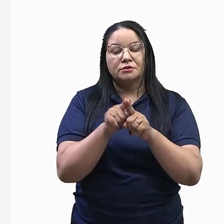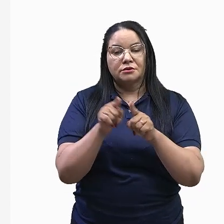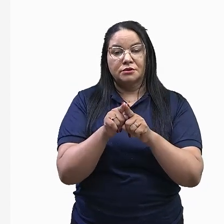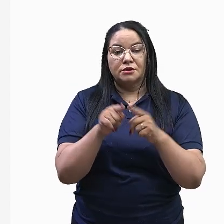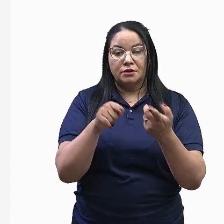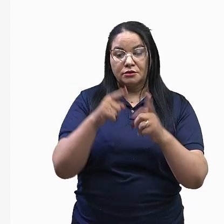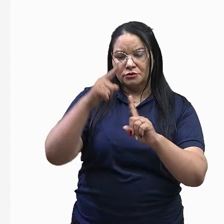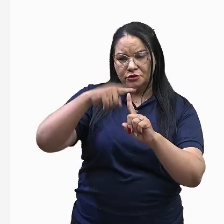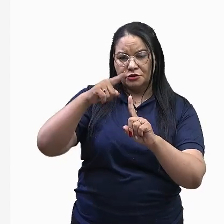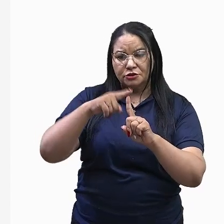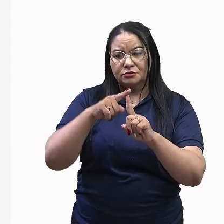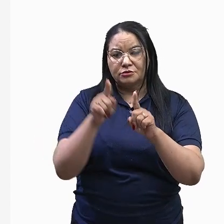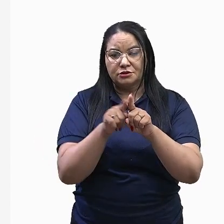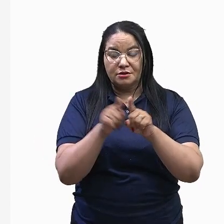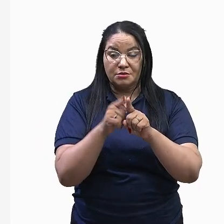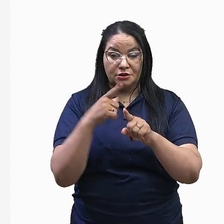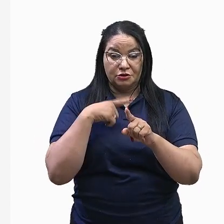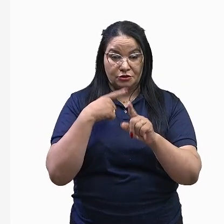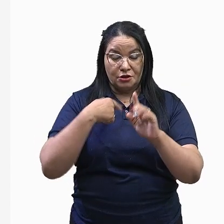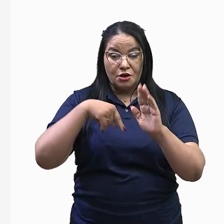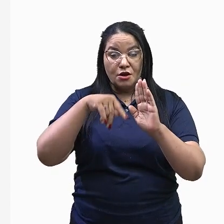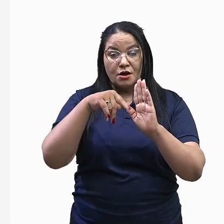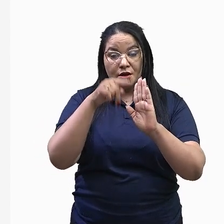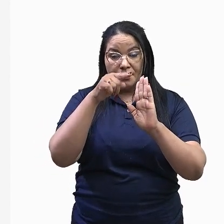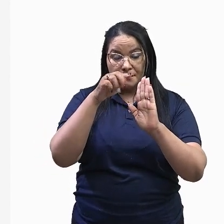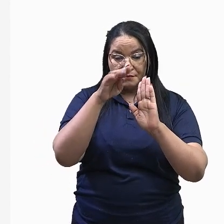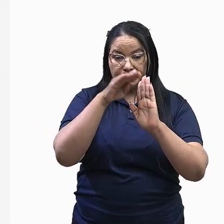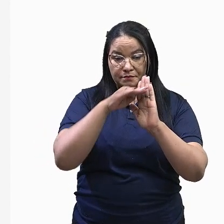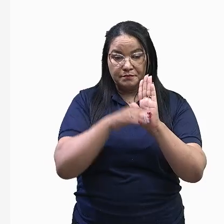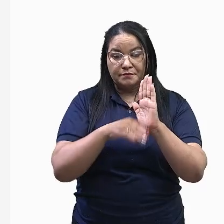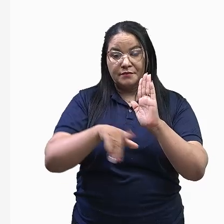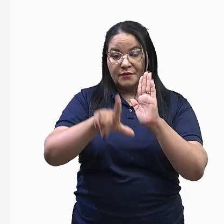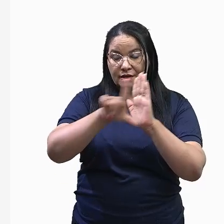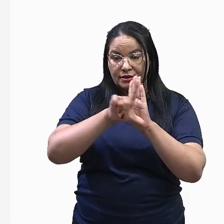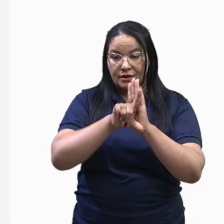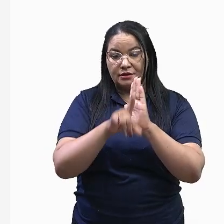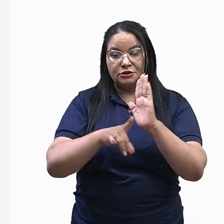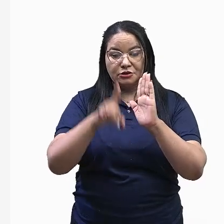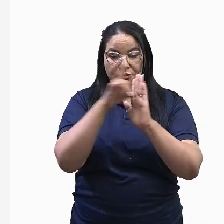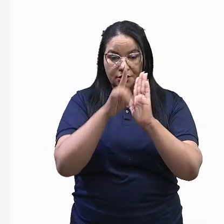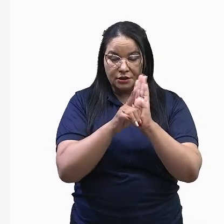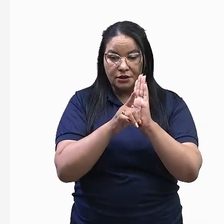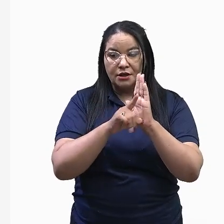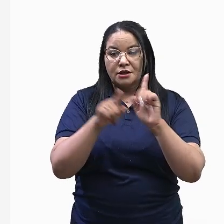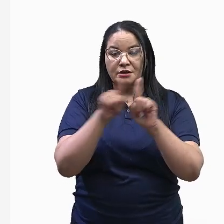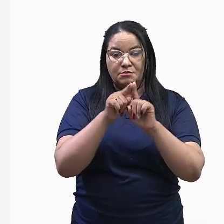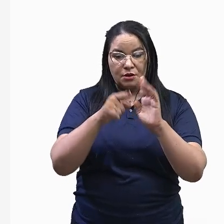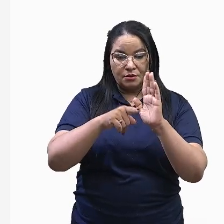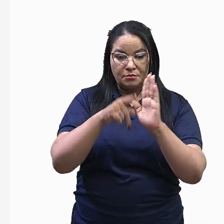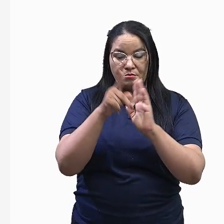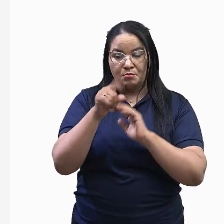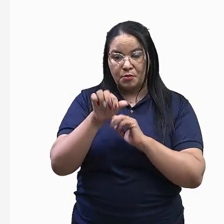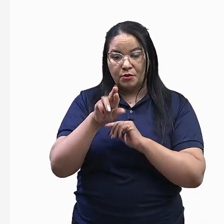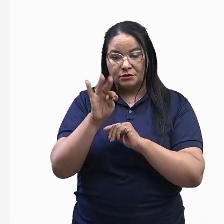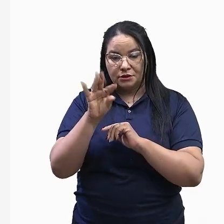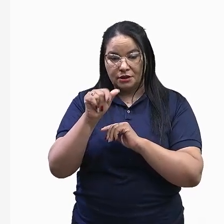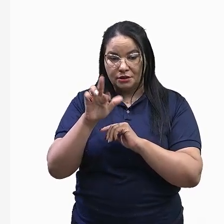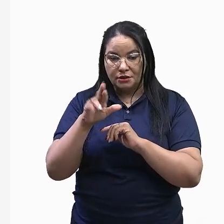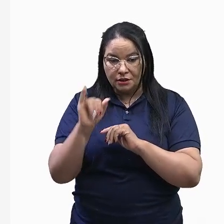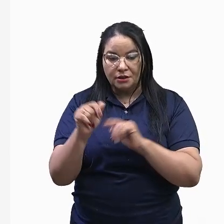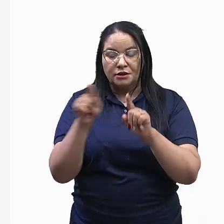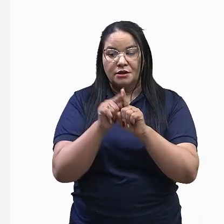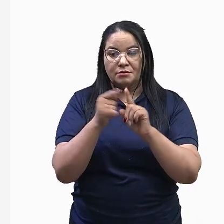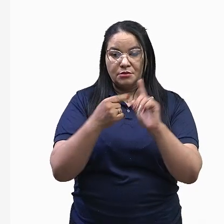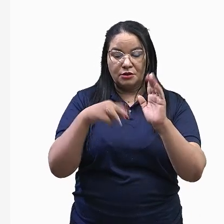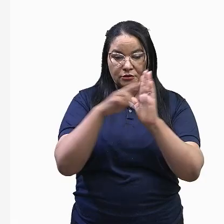nós temos, olha, nós temos as leis, nós temos os decretos, as portarias, as